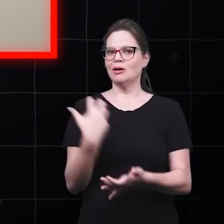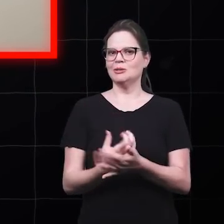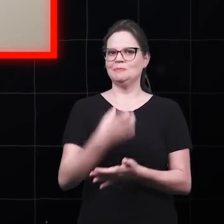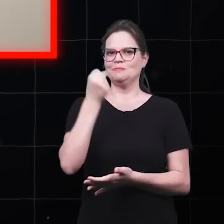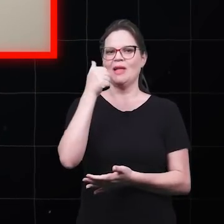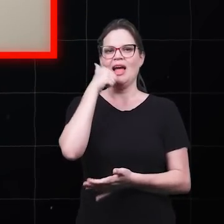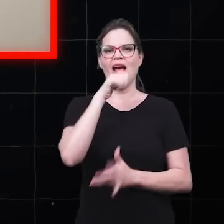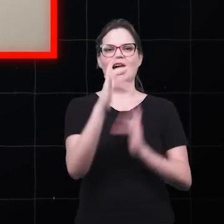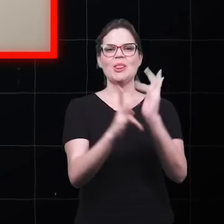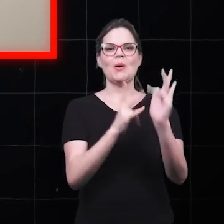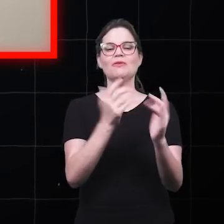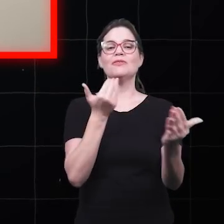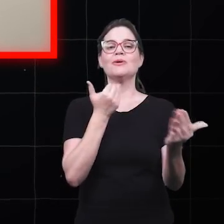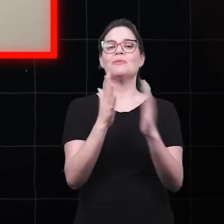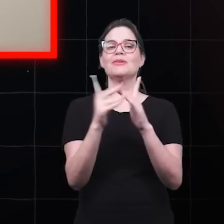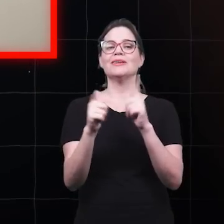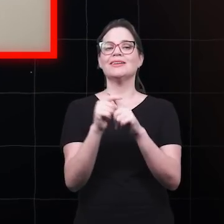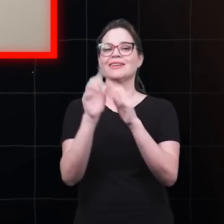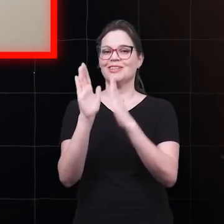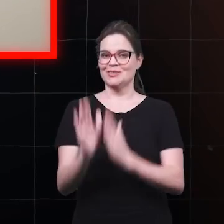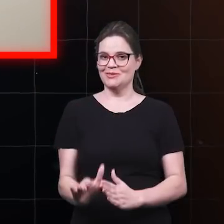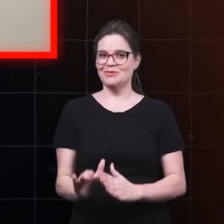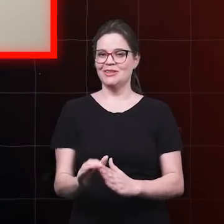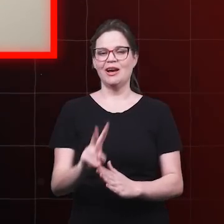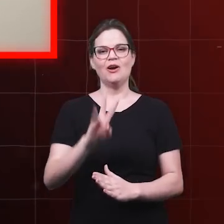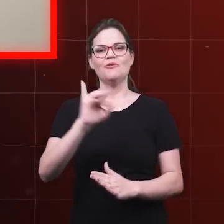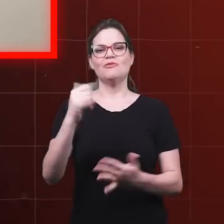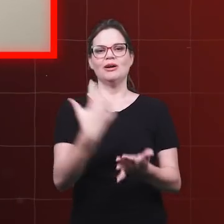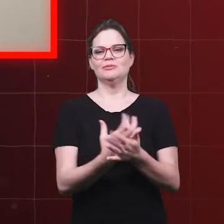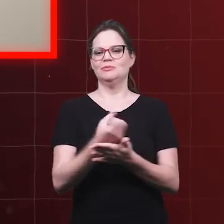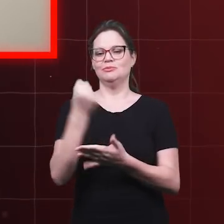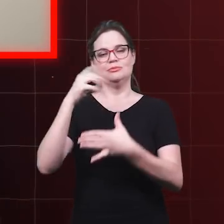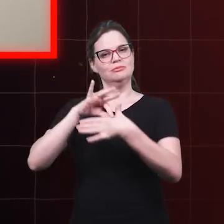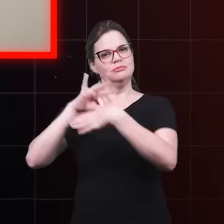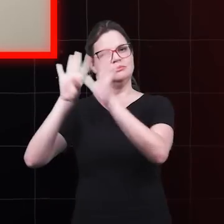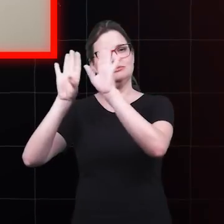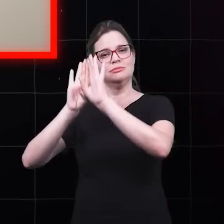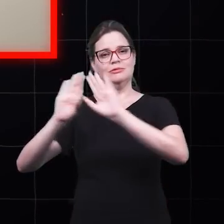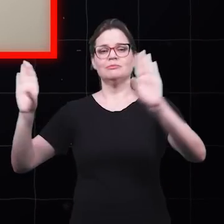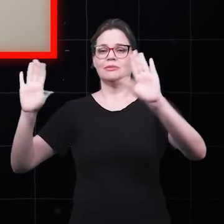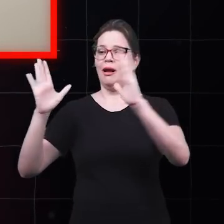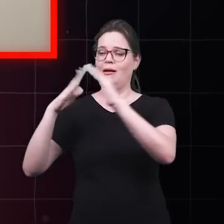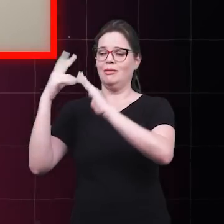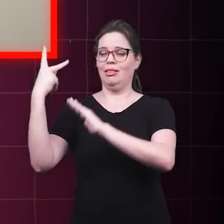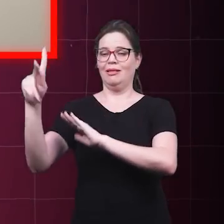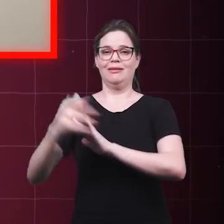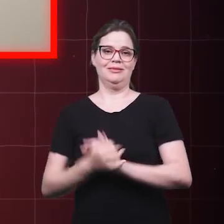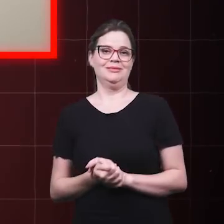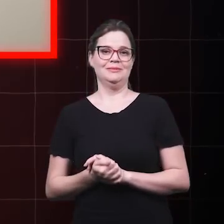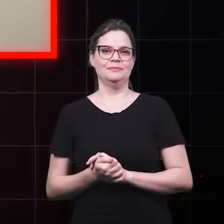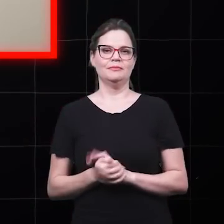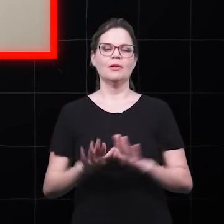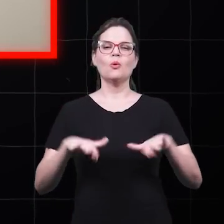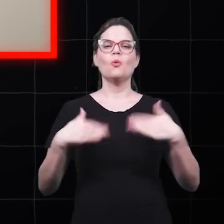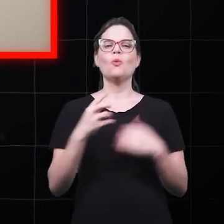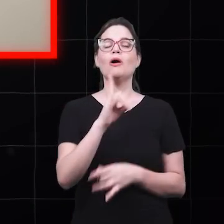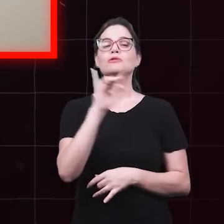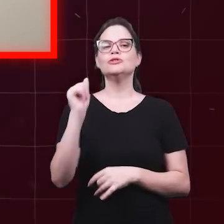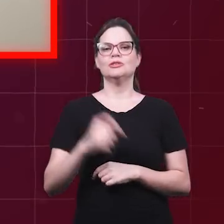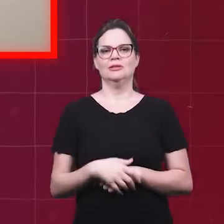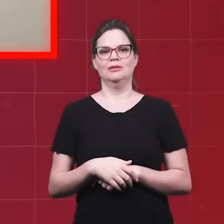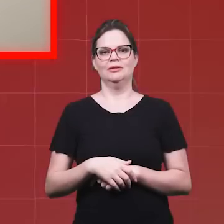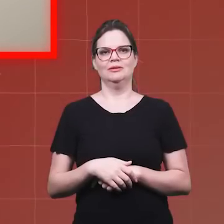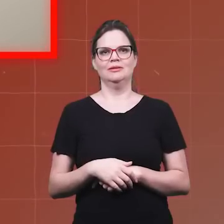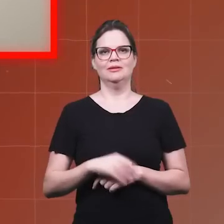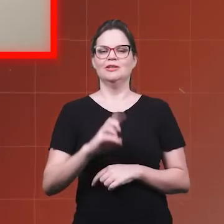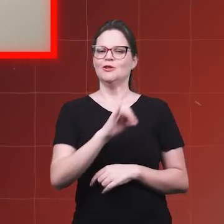que é a igreja fiel, para levá-la para a eternidade. E quando que isso vai acontecer? Quando a igreja